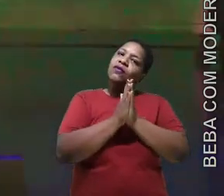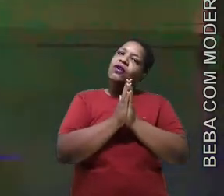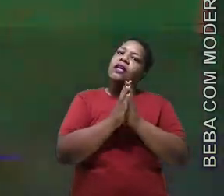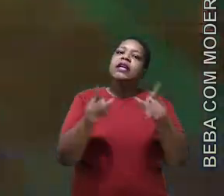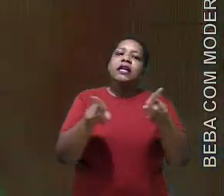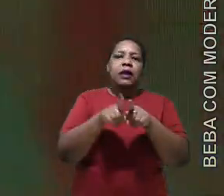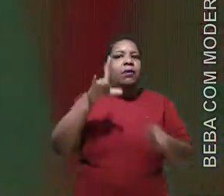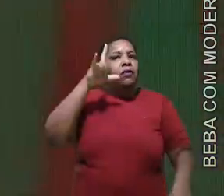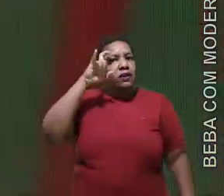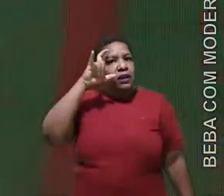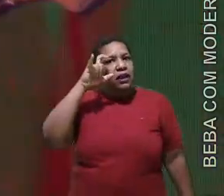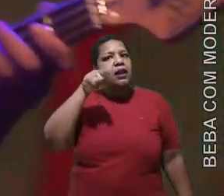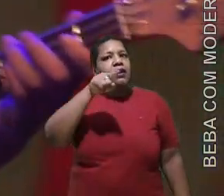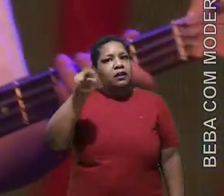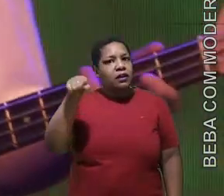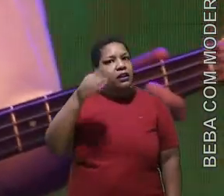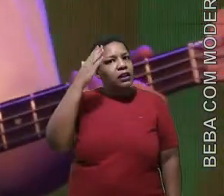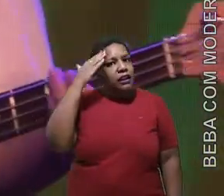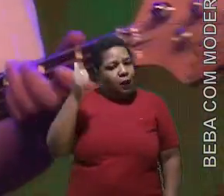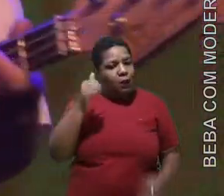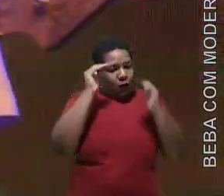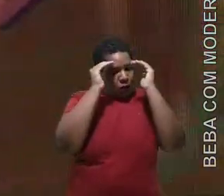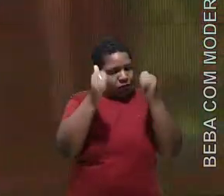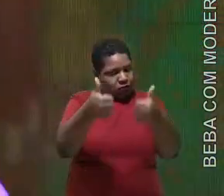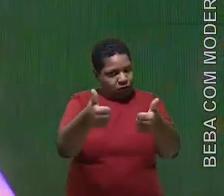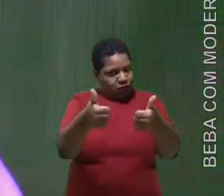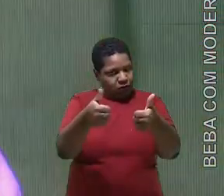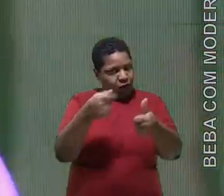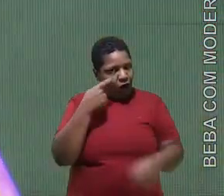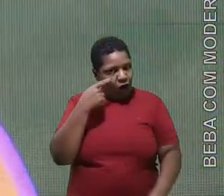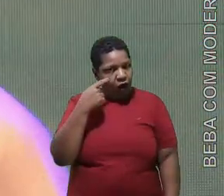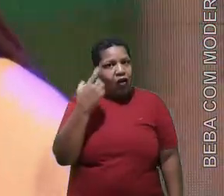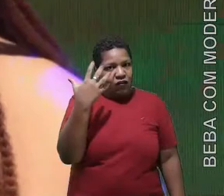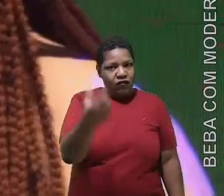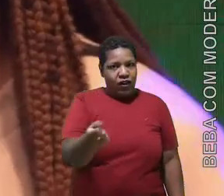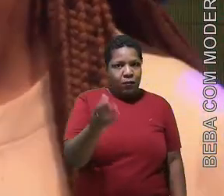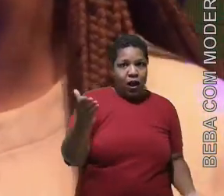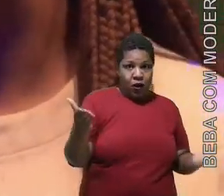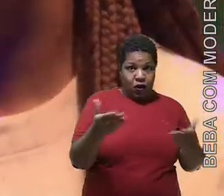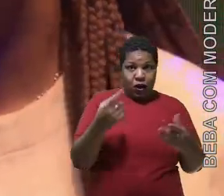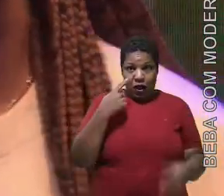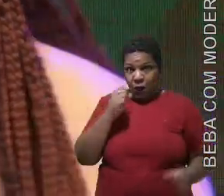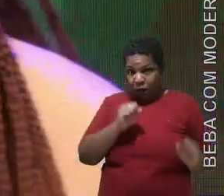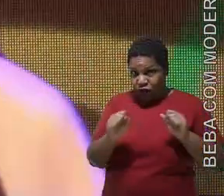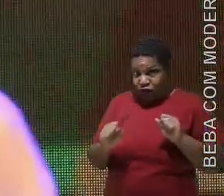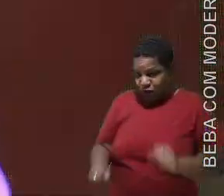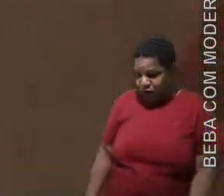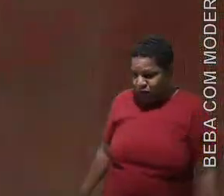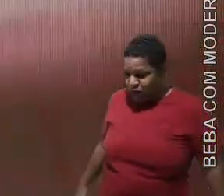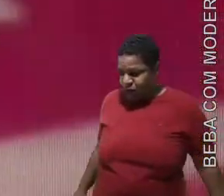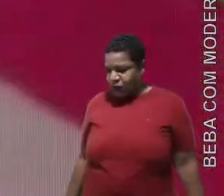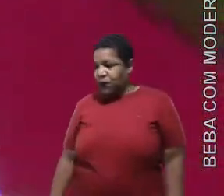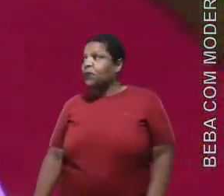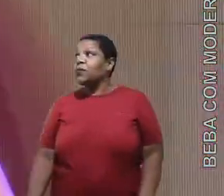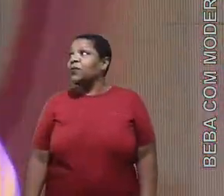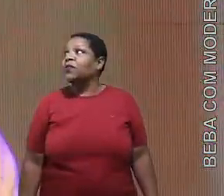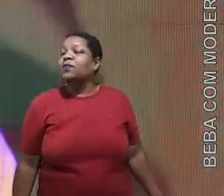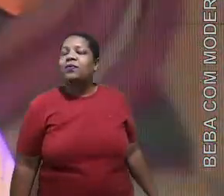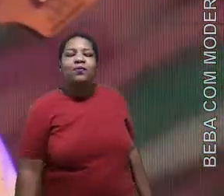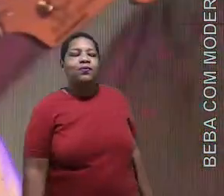Instagram pessoal aqui para a gente saber que vocês cumpriu com a palavra de vocês eu vou puxar agora você vai